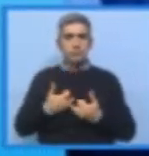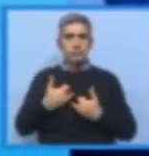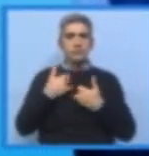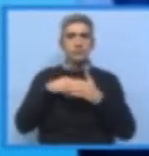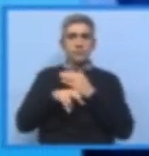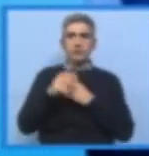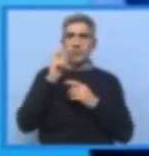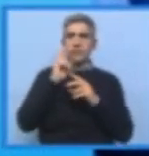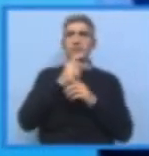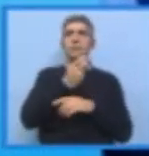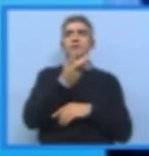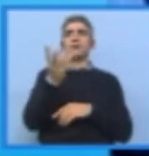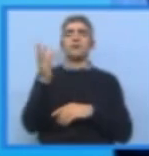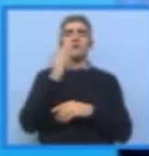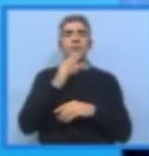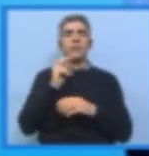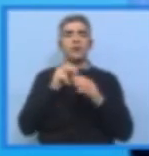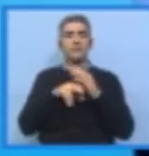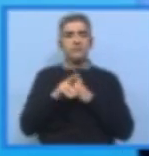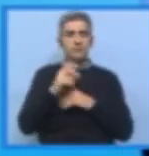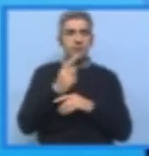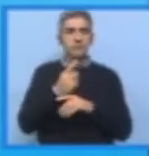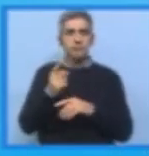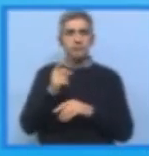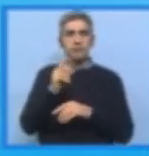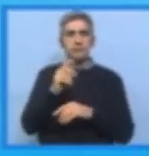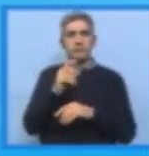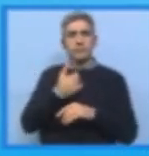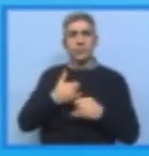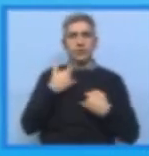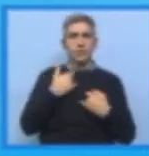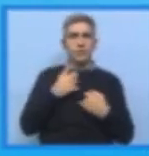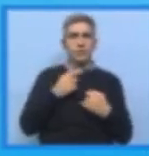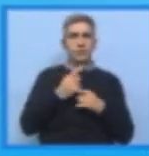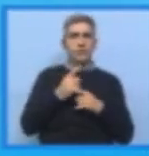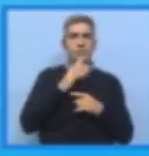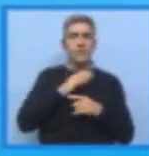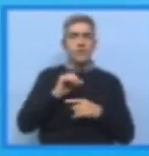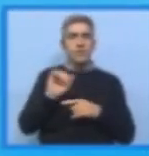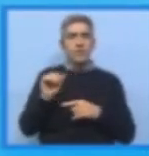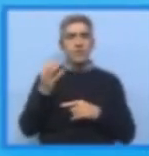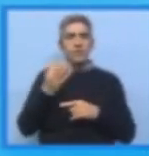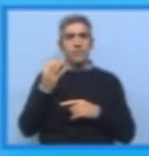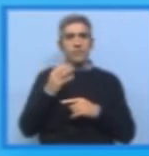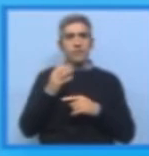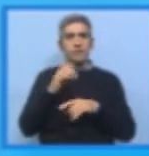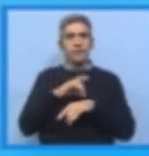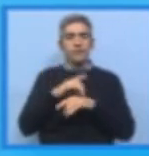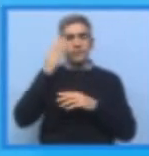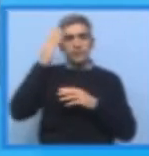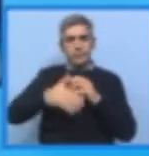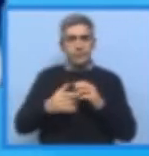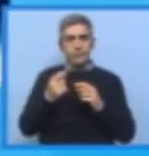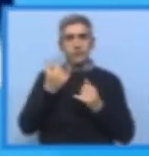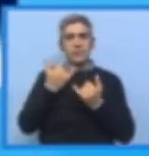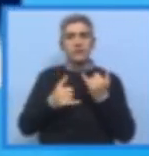lá entra. Um familiar entra porque já está assustado, porque o seu familiar, o seu ente querido foi acometido de doença súbita, que está em